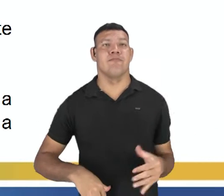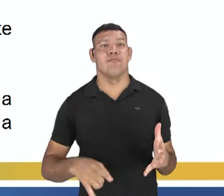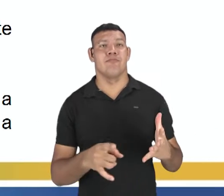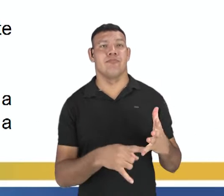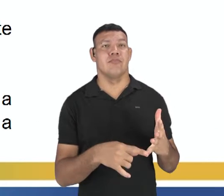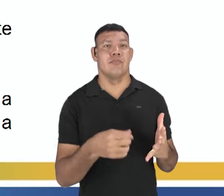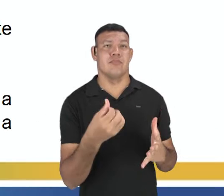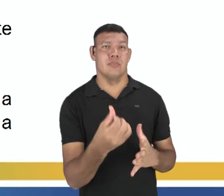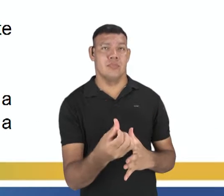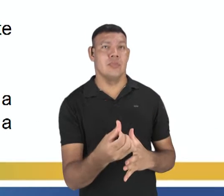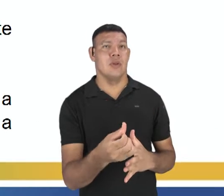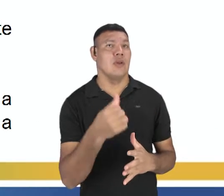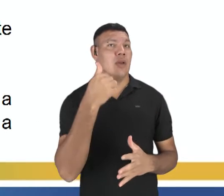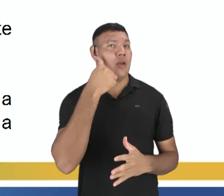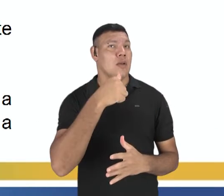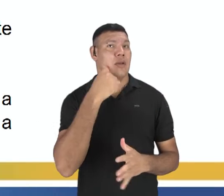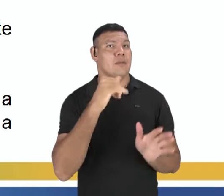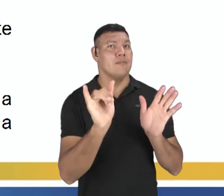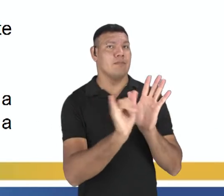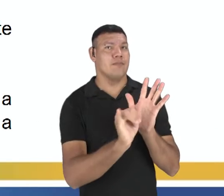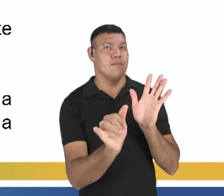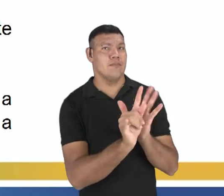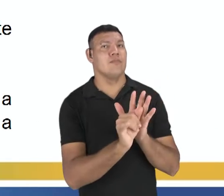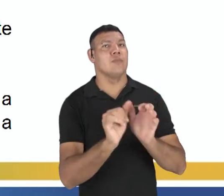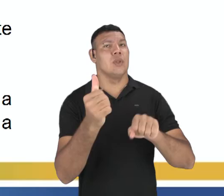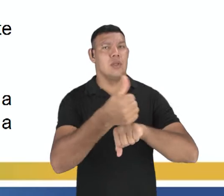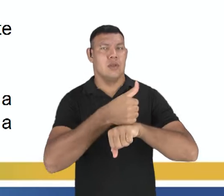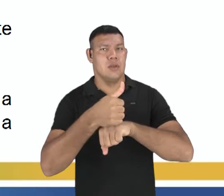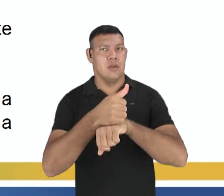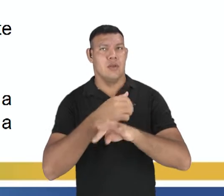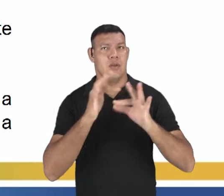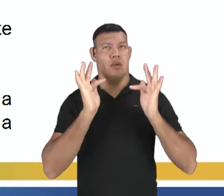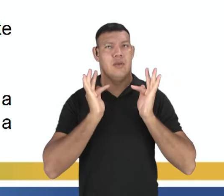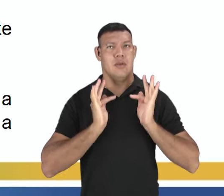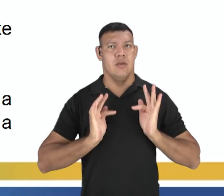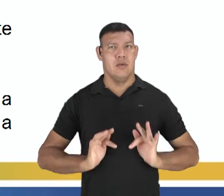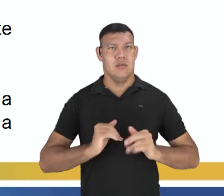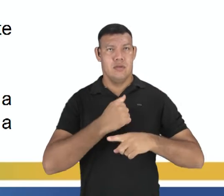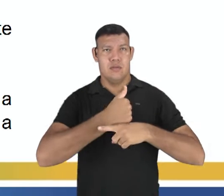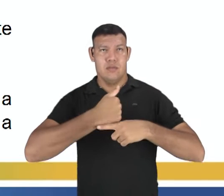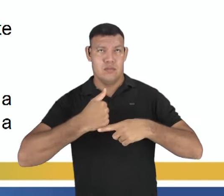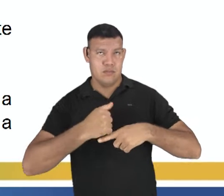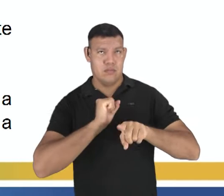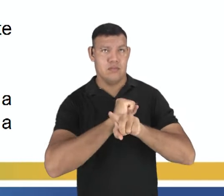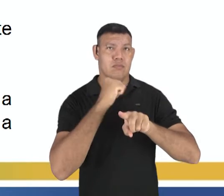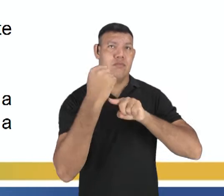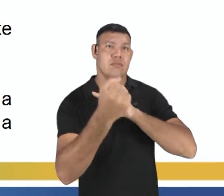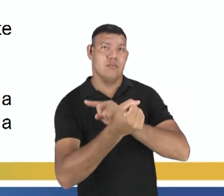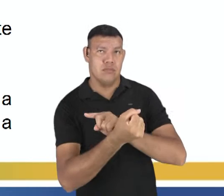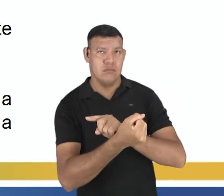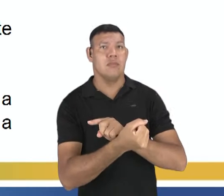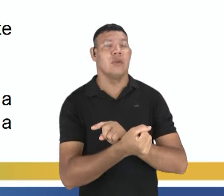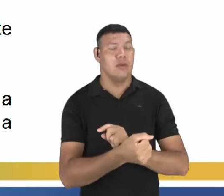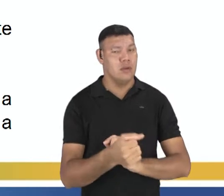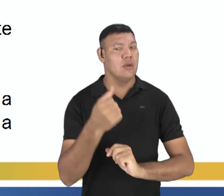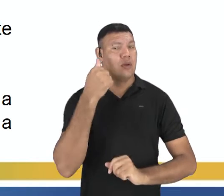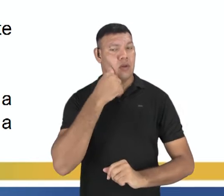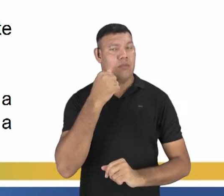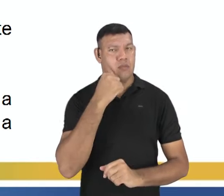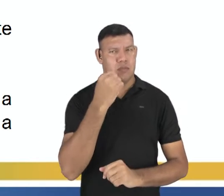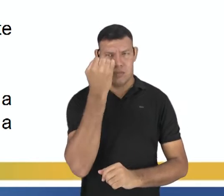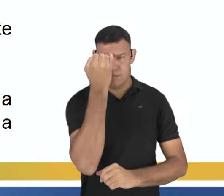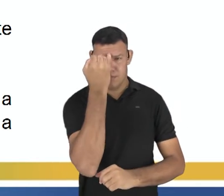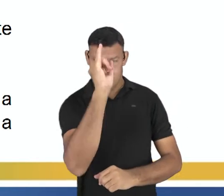e sociais, portanto, é uma mulher idealizada. Normalmente são compostas em redondilhas maior, 7